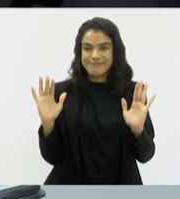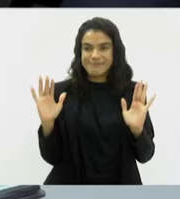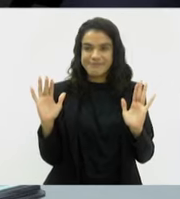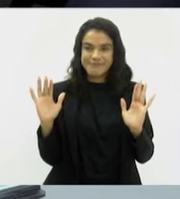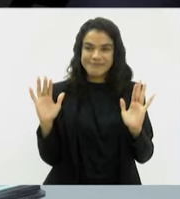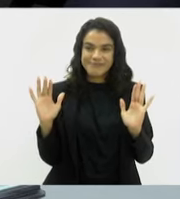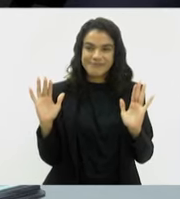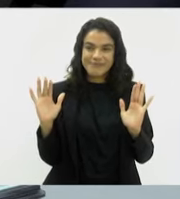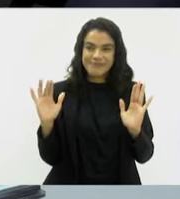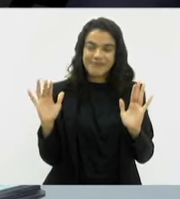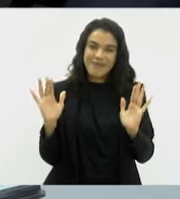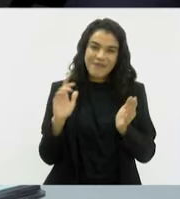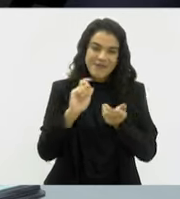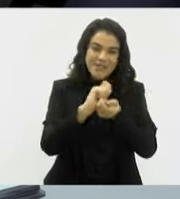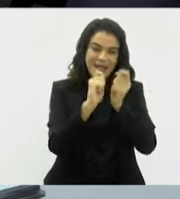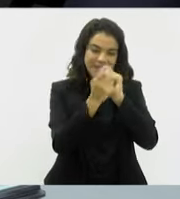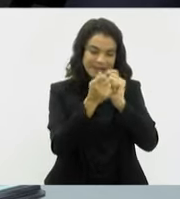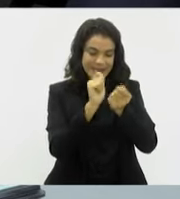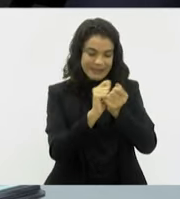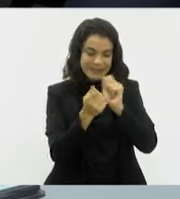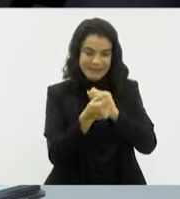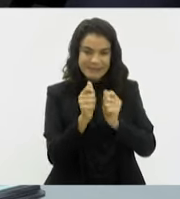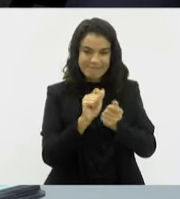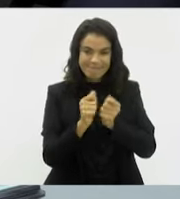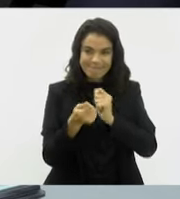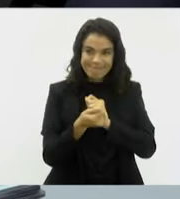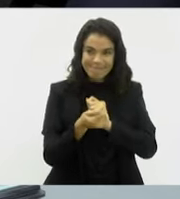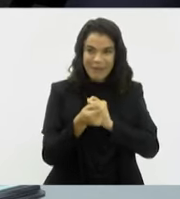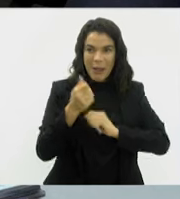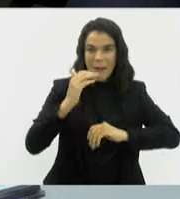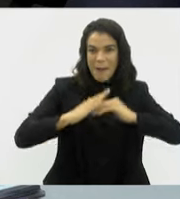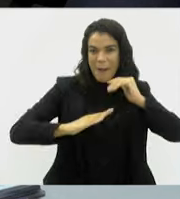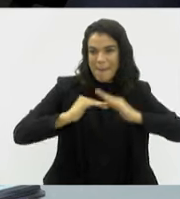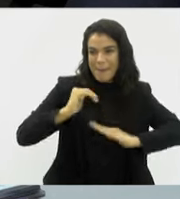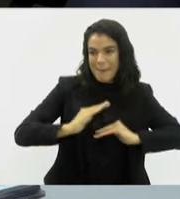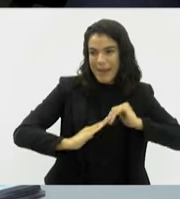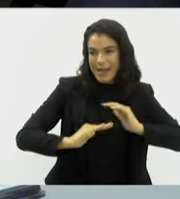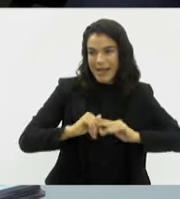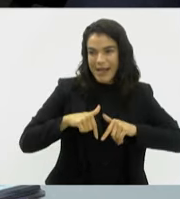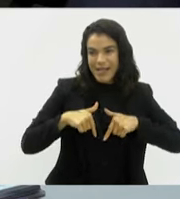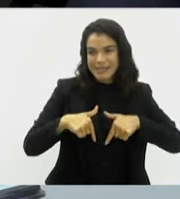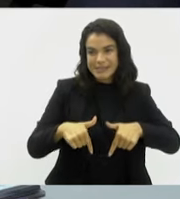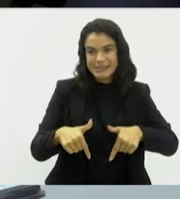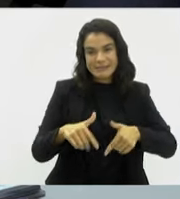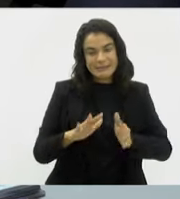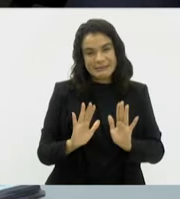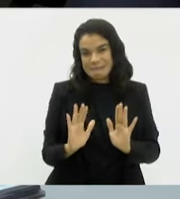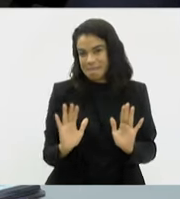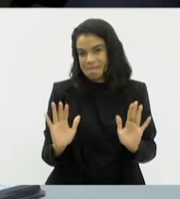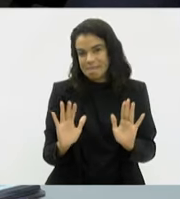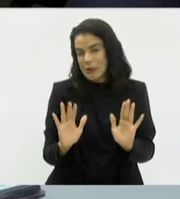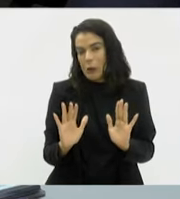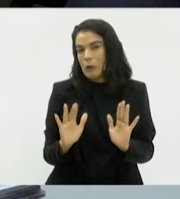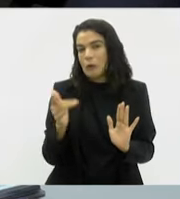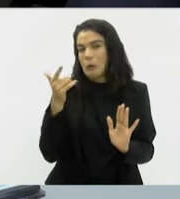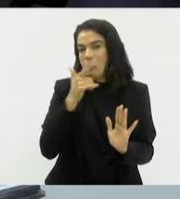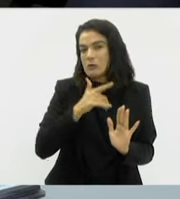Fazendo a adequação do que está escrito com a prática. Então, eu ainda não tenho muita assim,